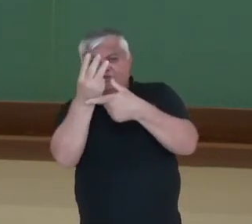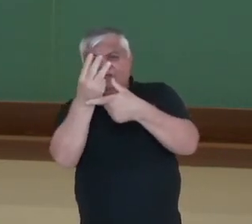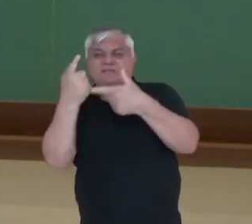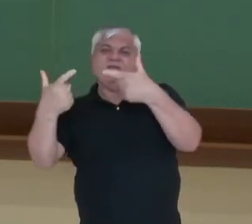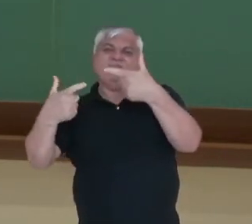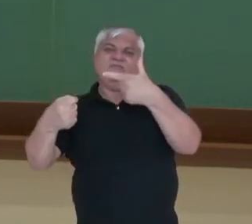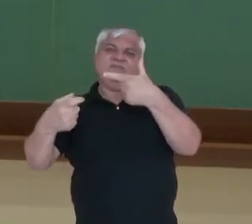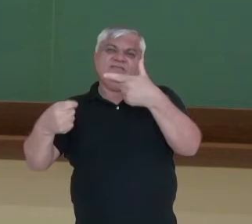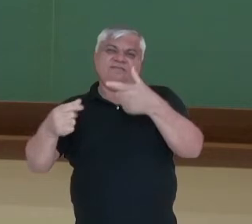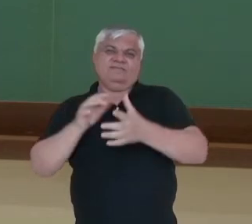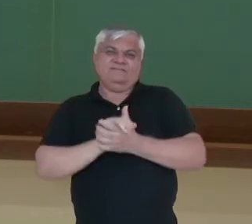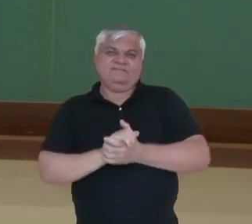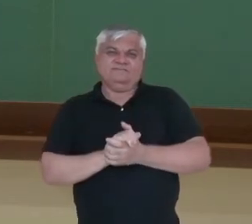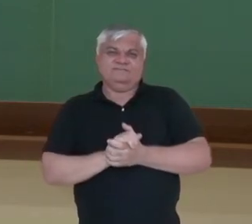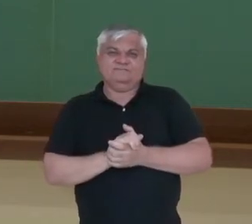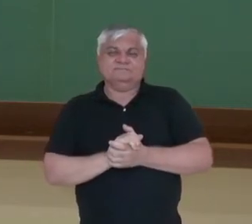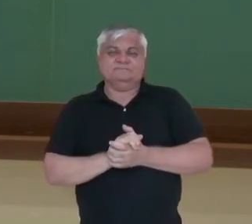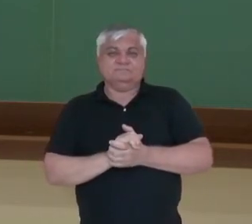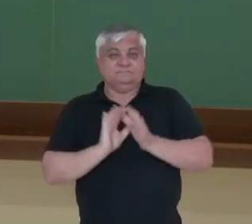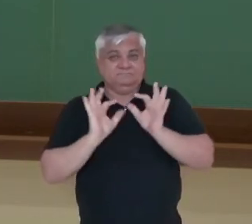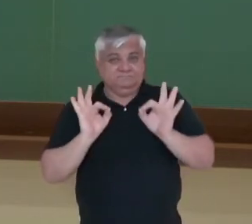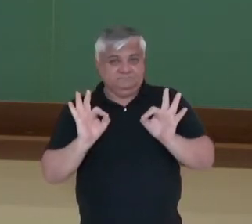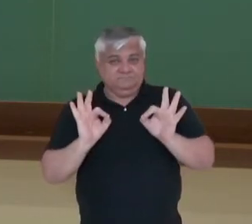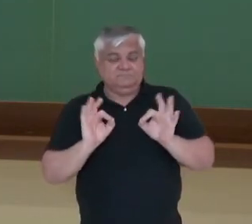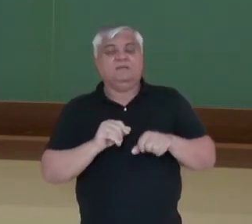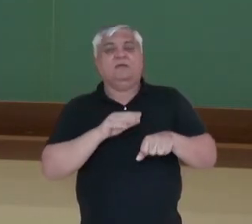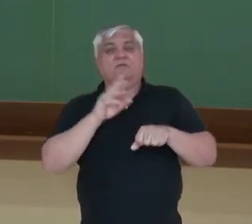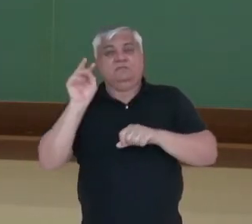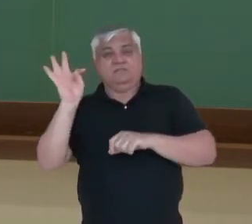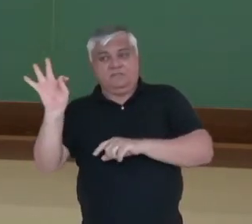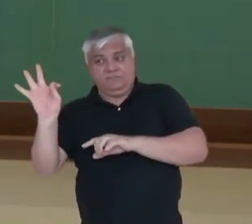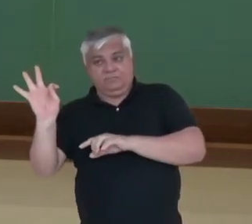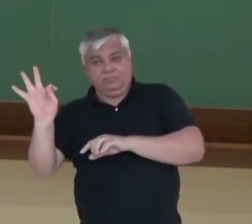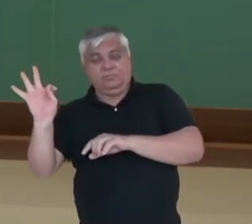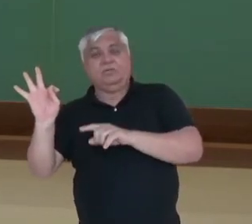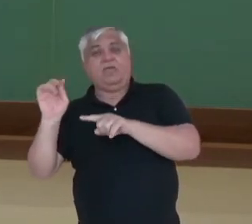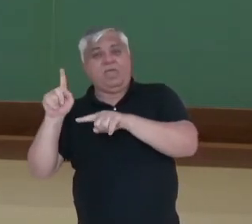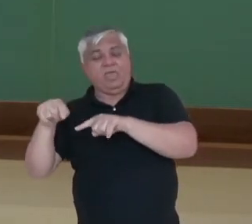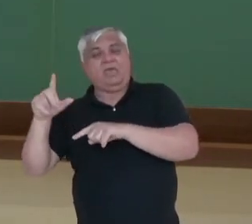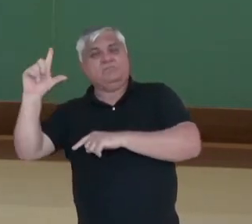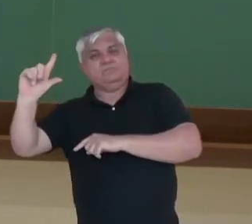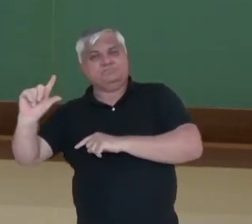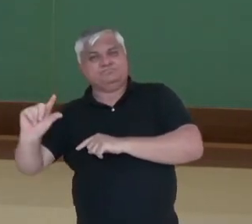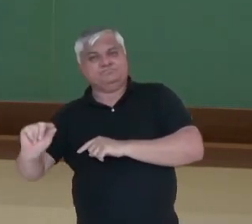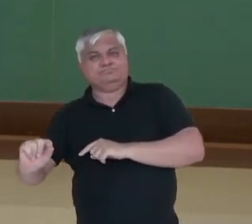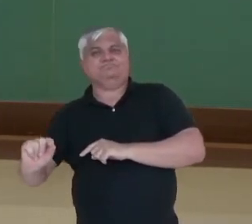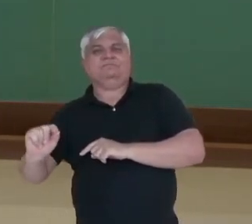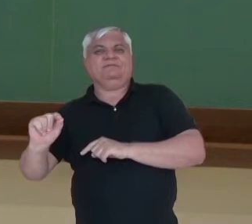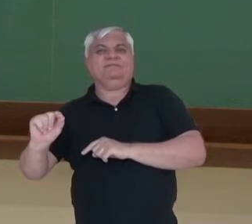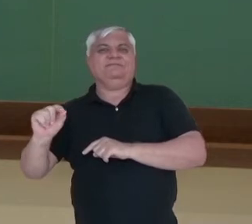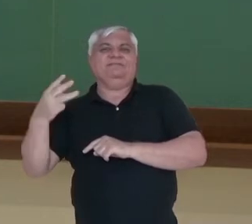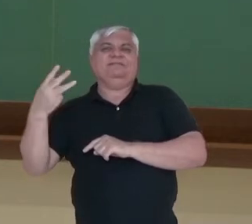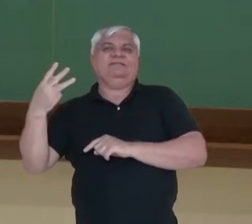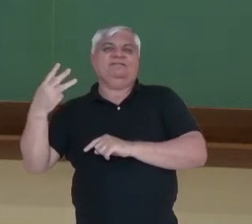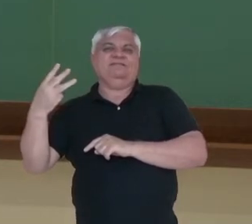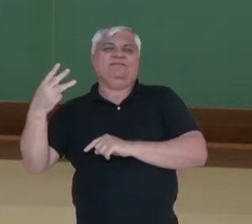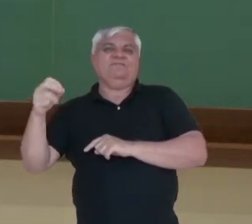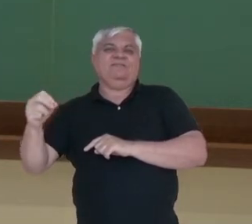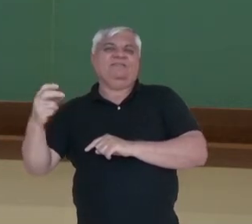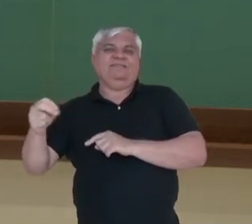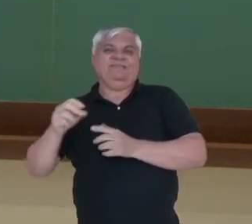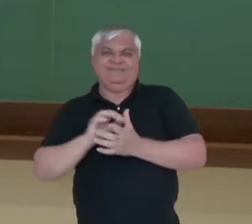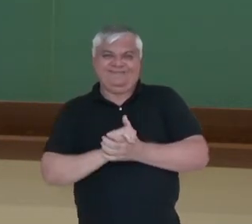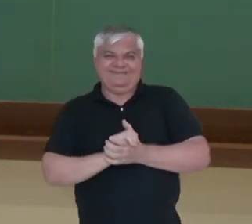olha lá, dá 20. Então, o tempo, né, ele é reduzido para a terça parte. Então, são